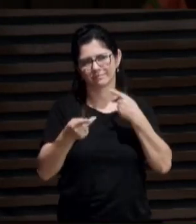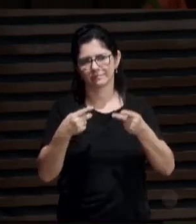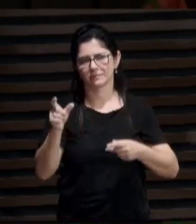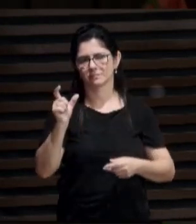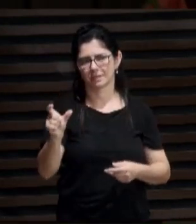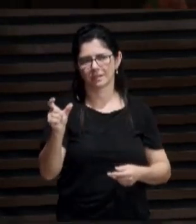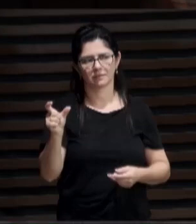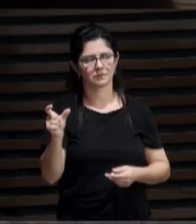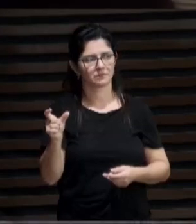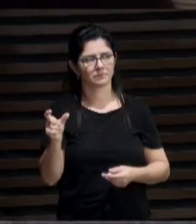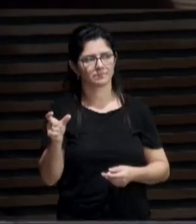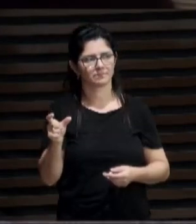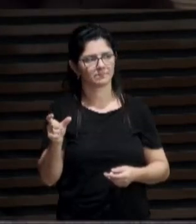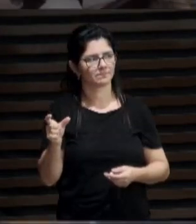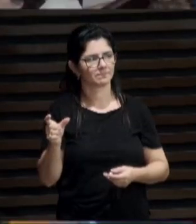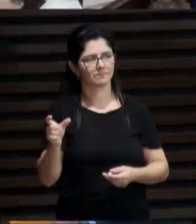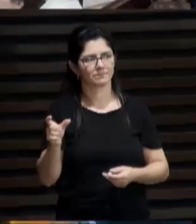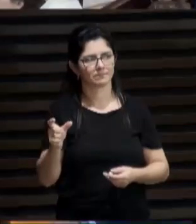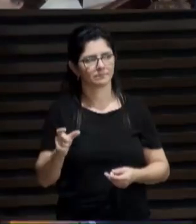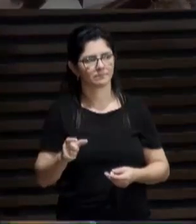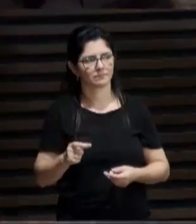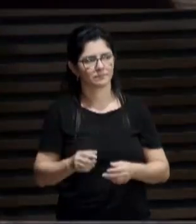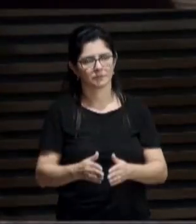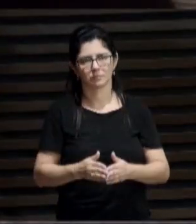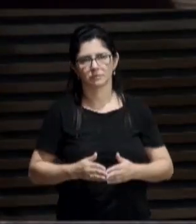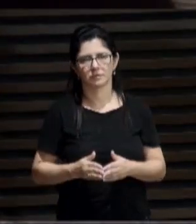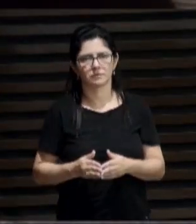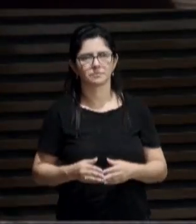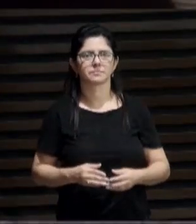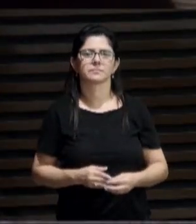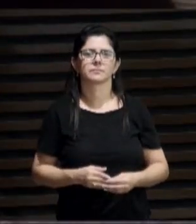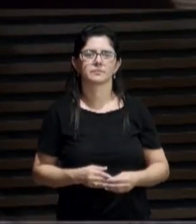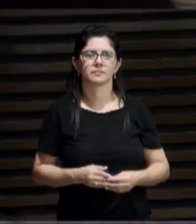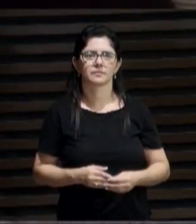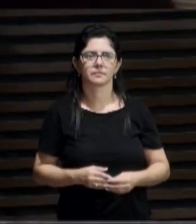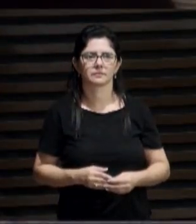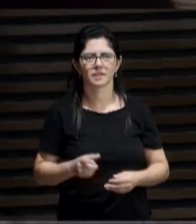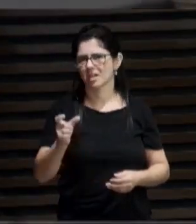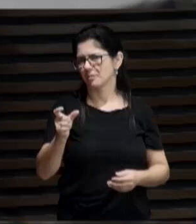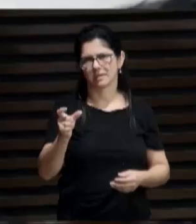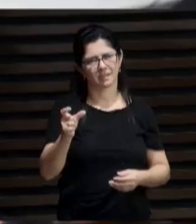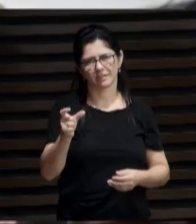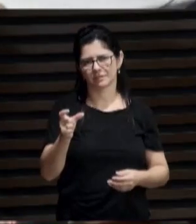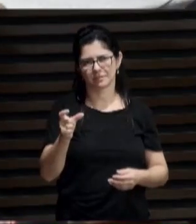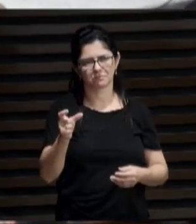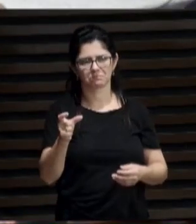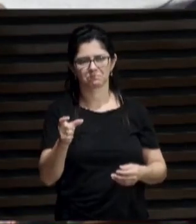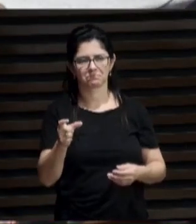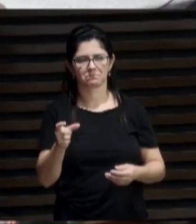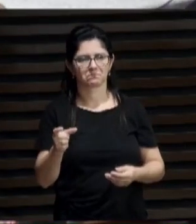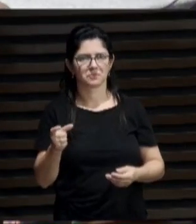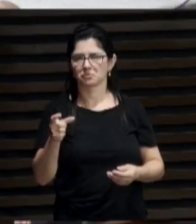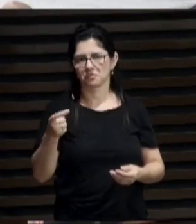vou pedir para abrir aqui, por favor. Obrigado, meu irmão. Que elas às vezes não têm um sentido muito definido em nossas mentes.